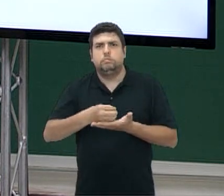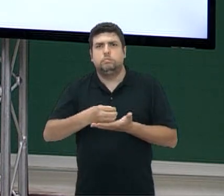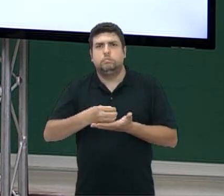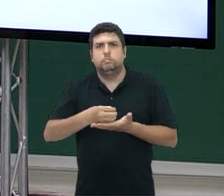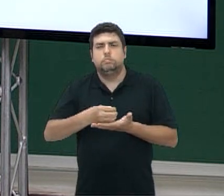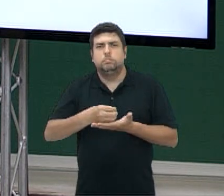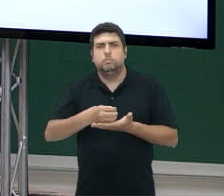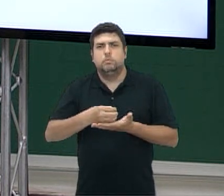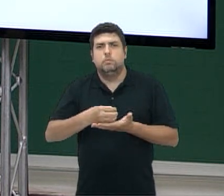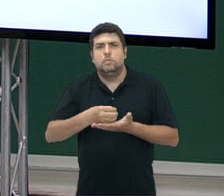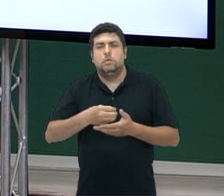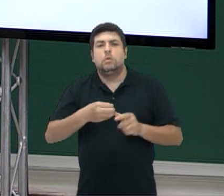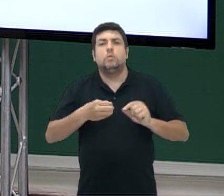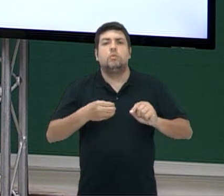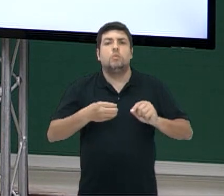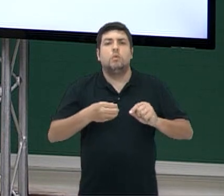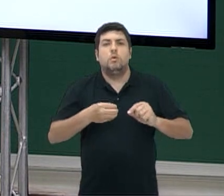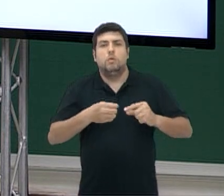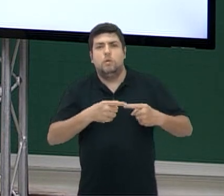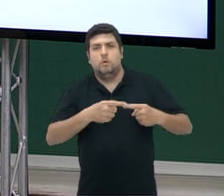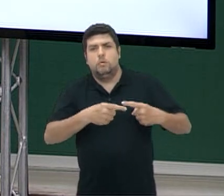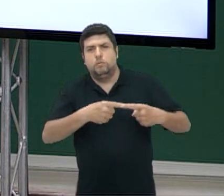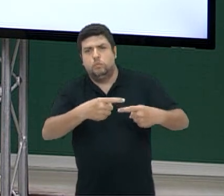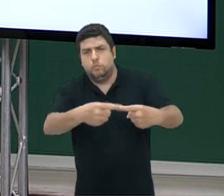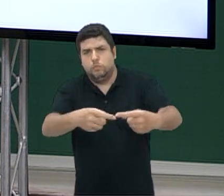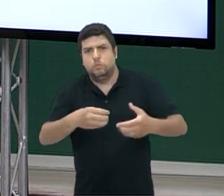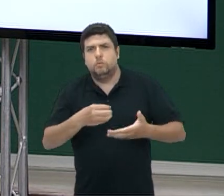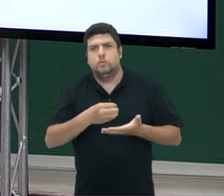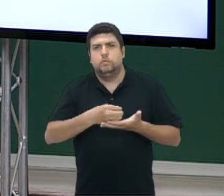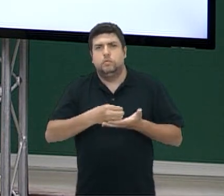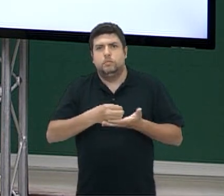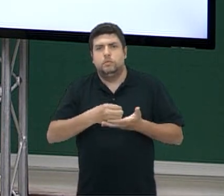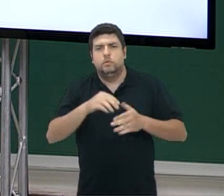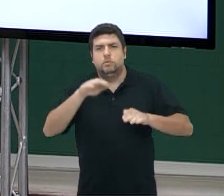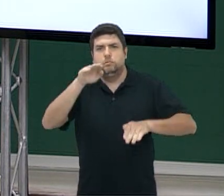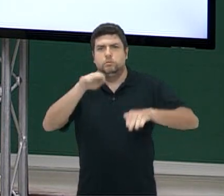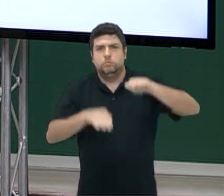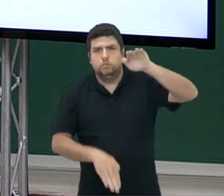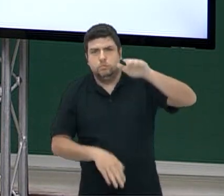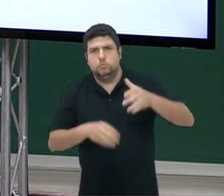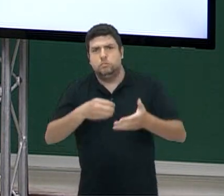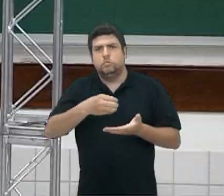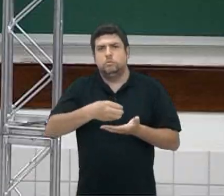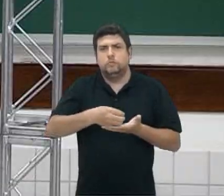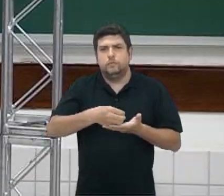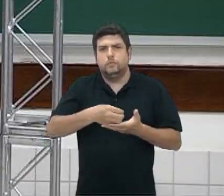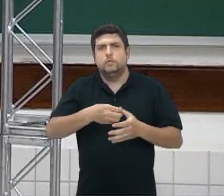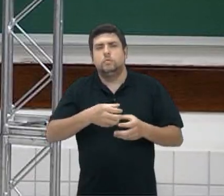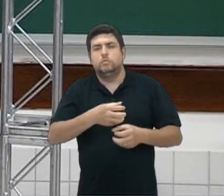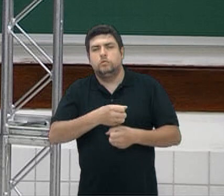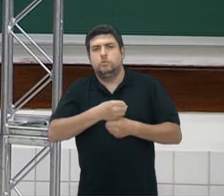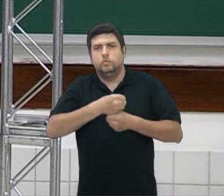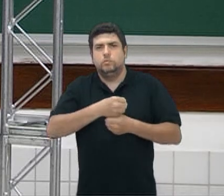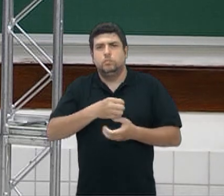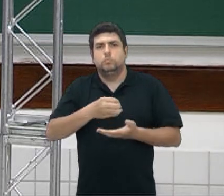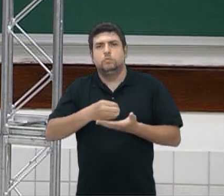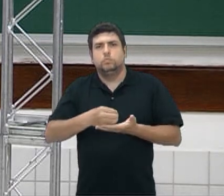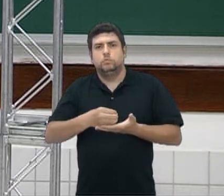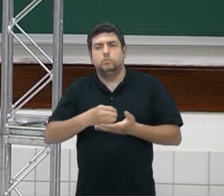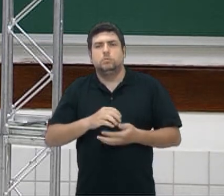a quantidade de movimento, com a conservação da quantidade de movimento e assim por diante. Agora,